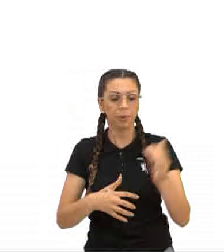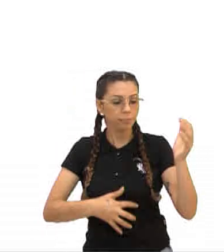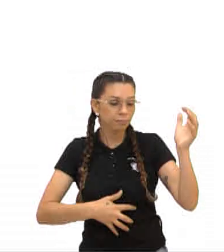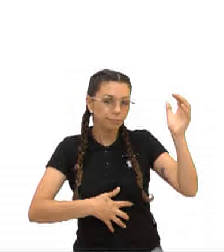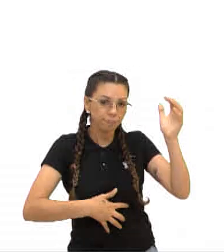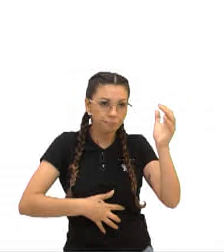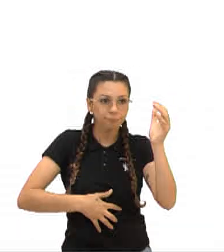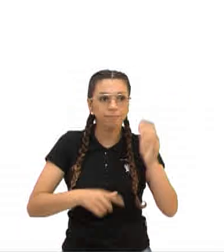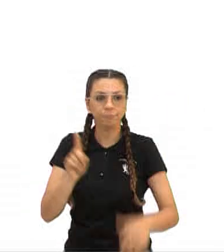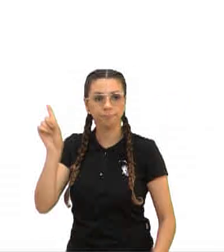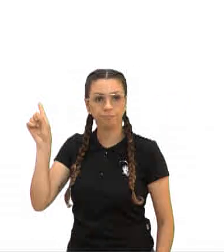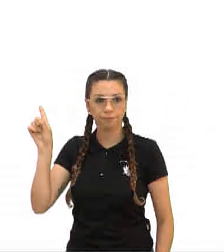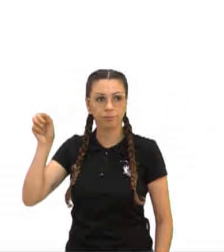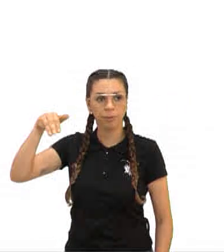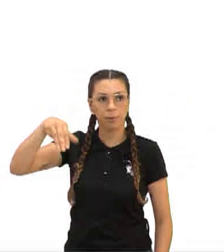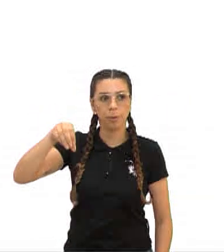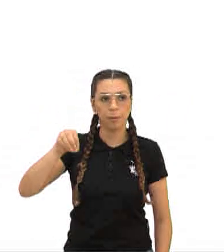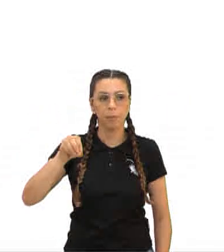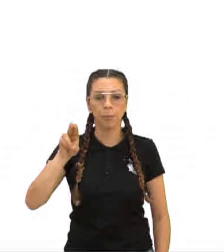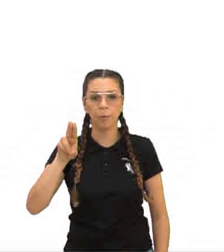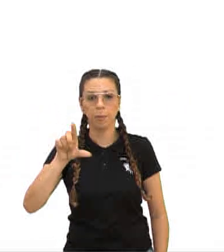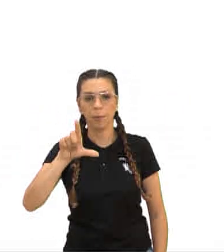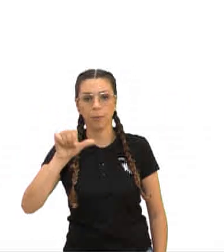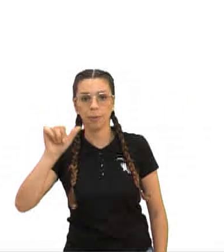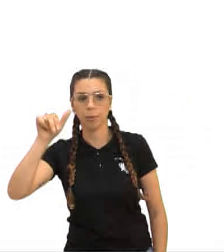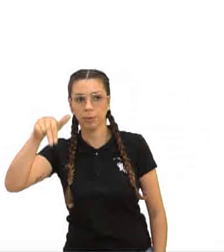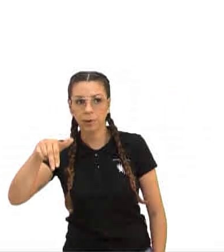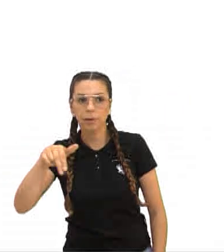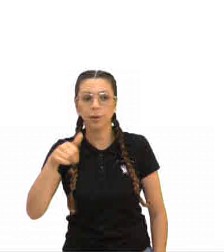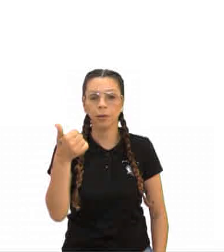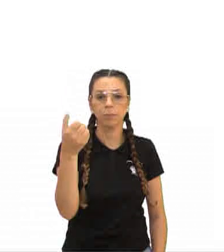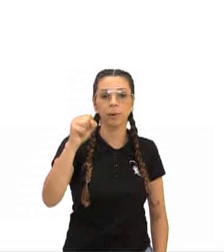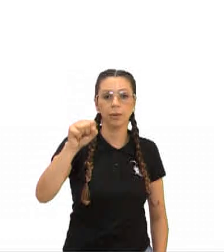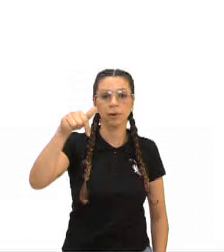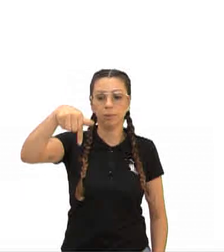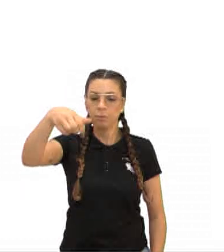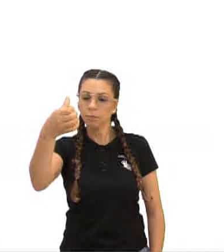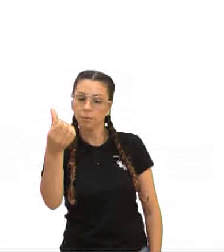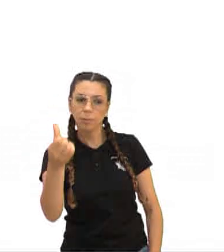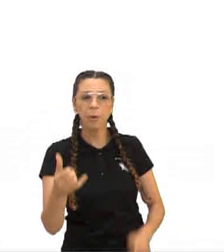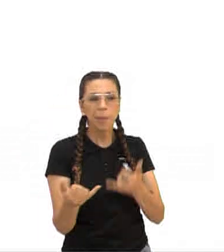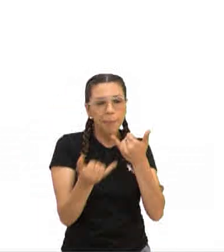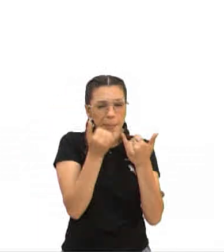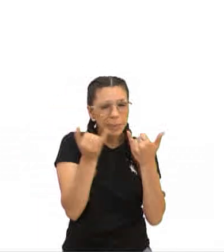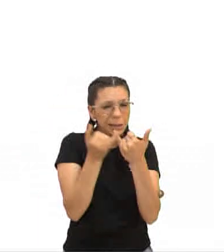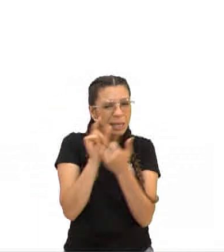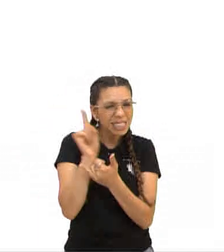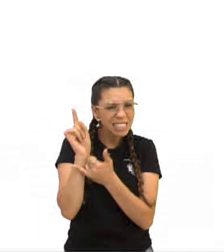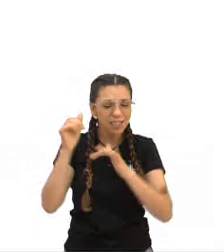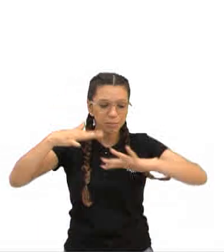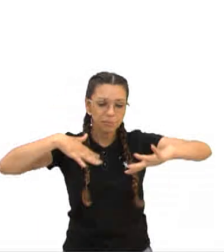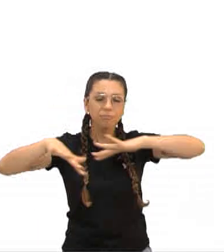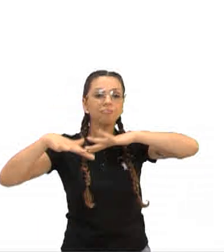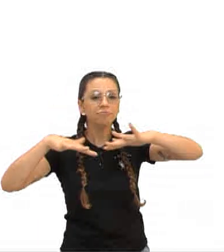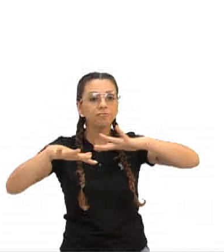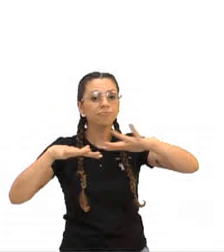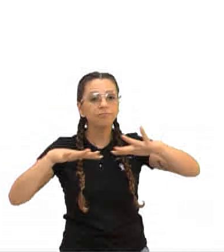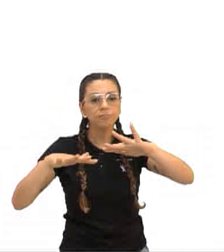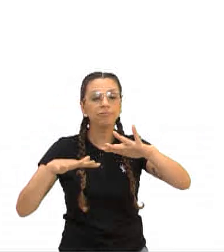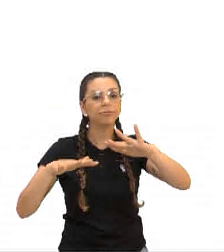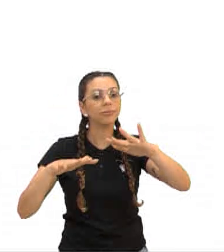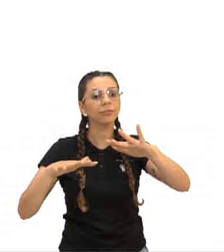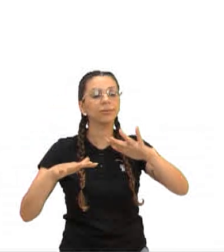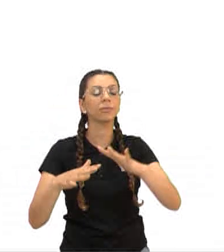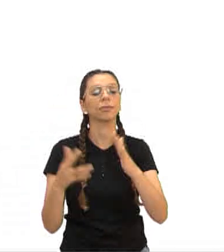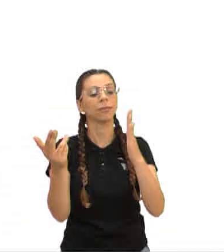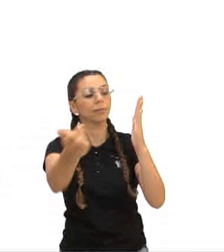em 1876. Você veja também que parece que está em constante movimento também